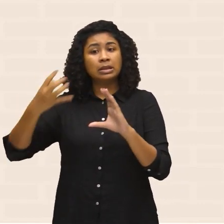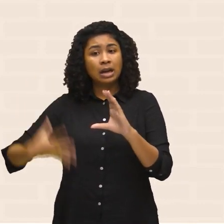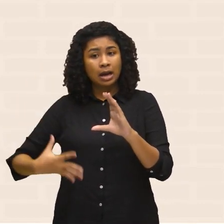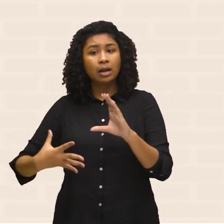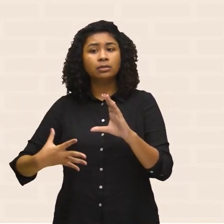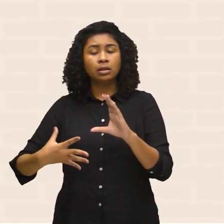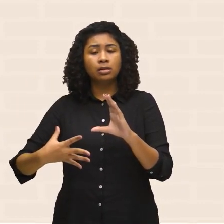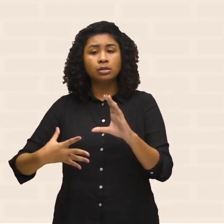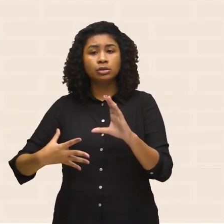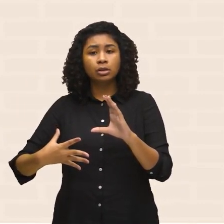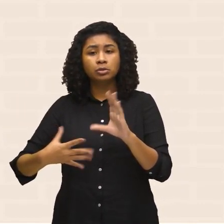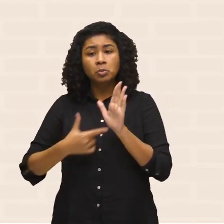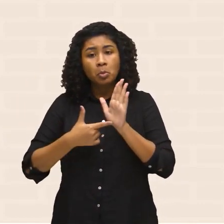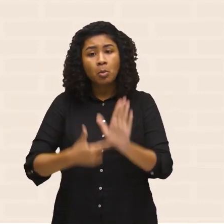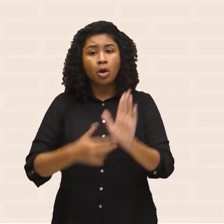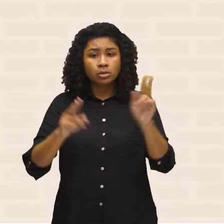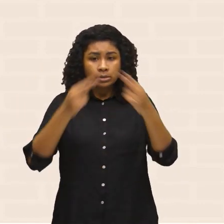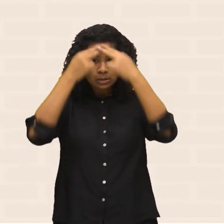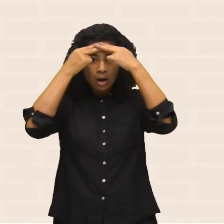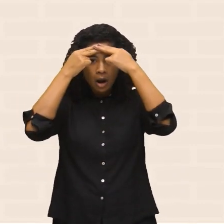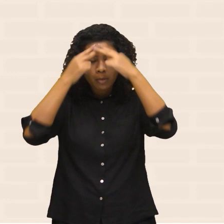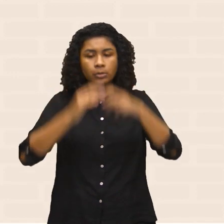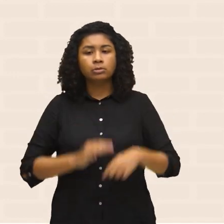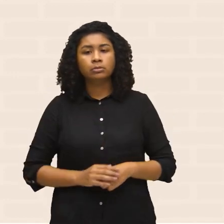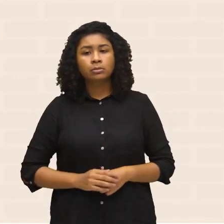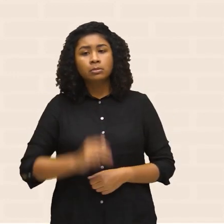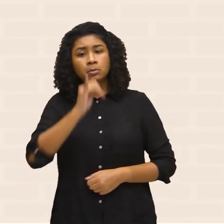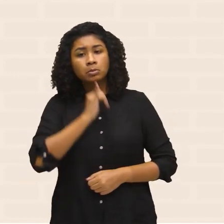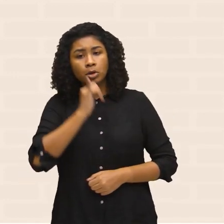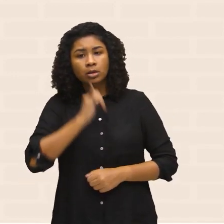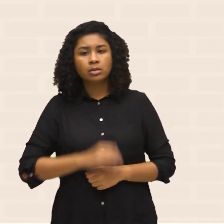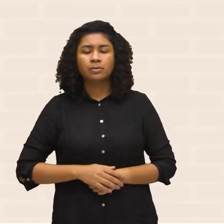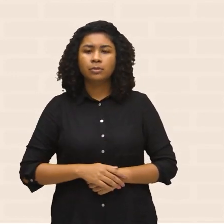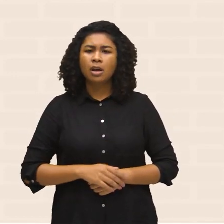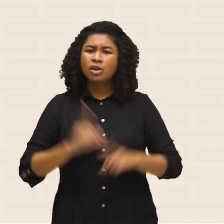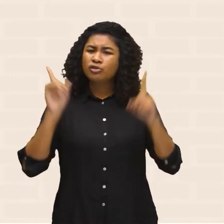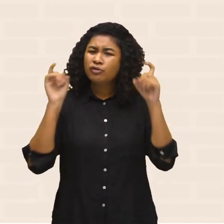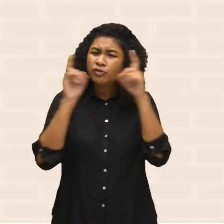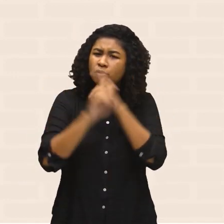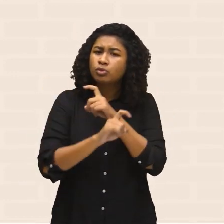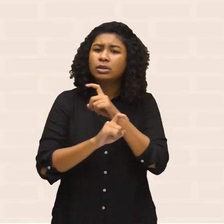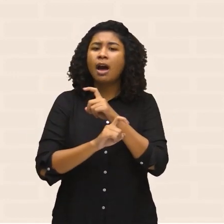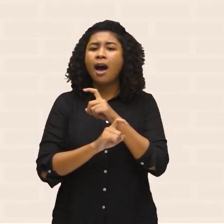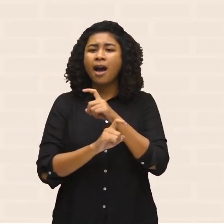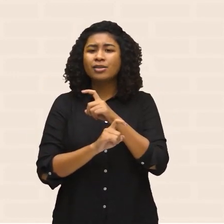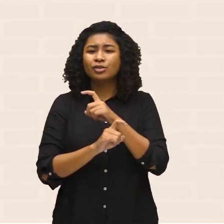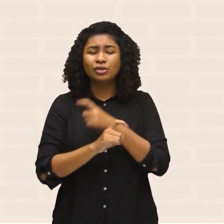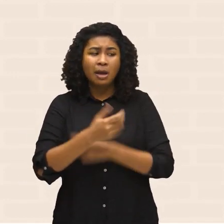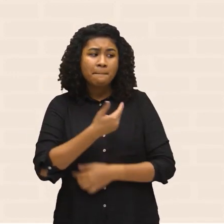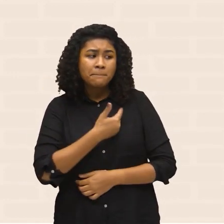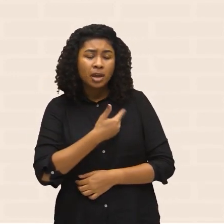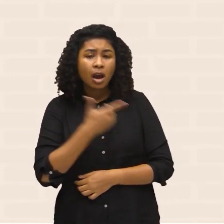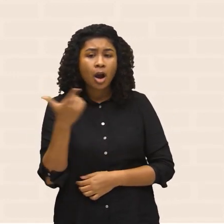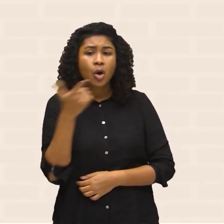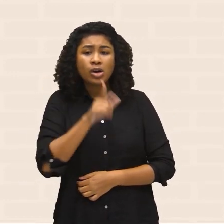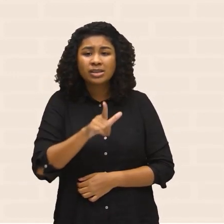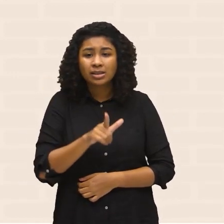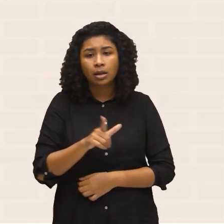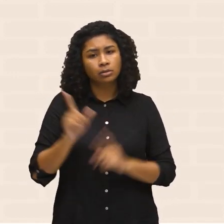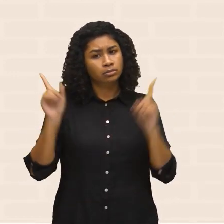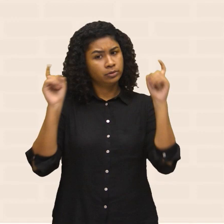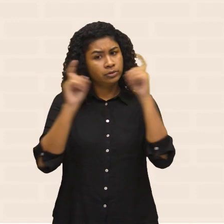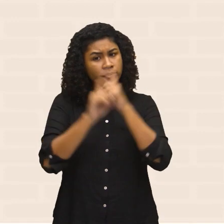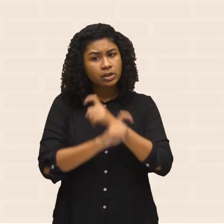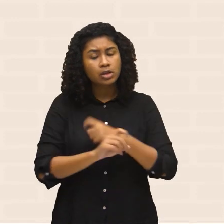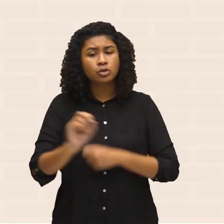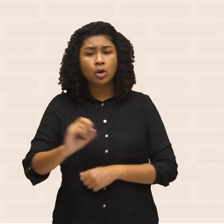a observar, ter dificuldades em fazer as suas amizades, a ter aquela roda de conversa com os professores,